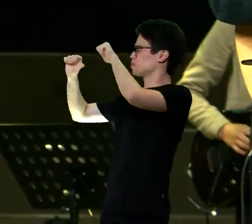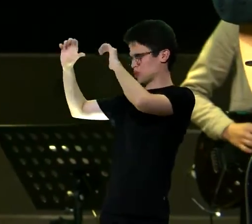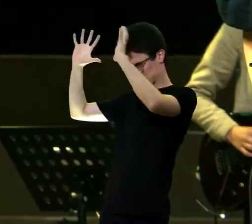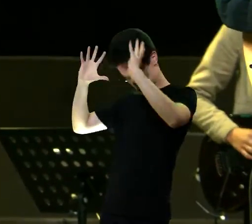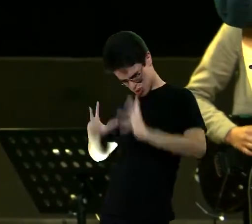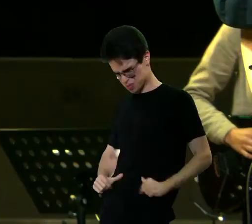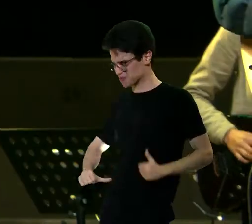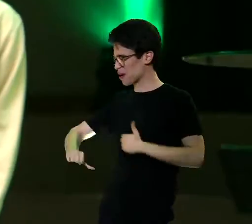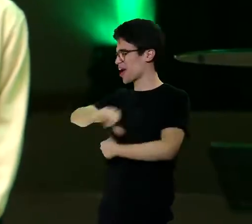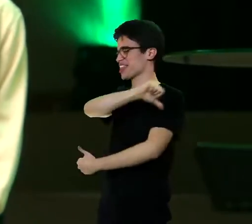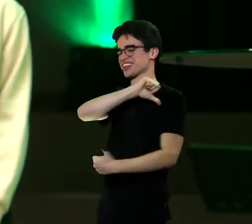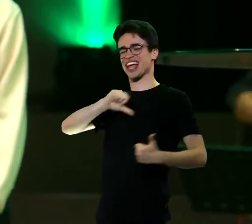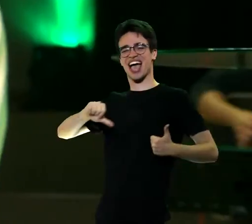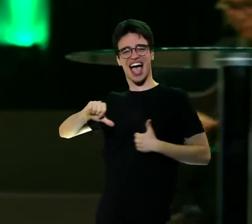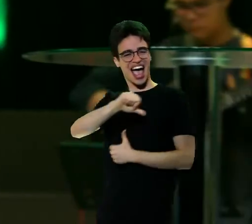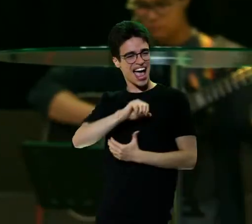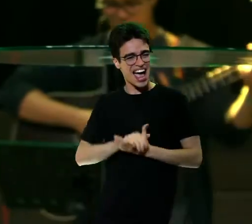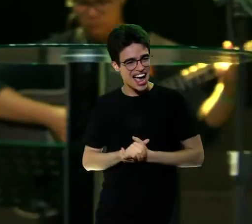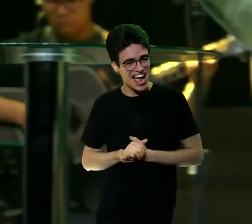eu não merecendo nada.